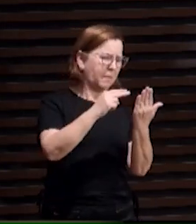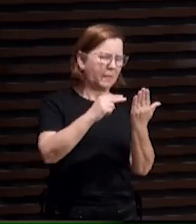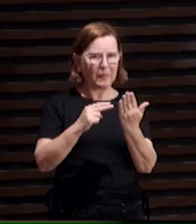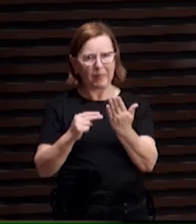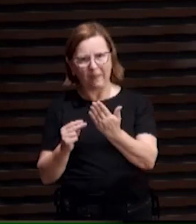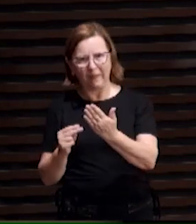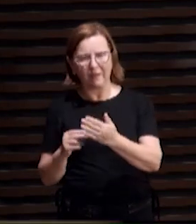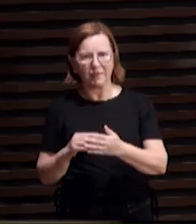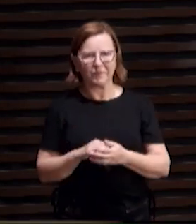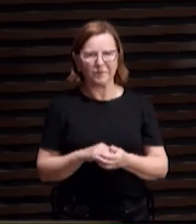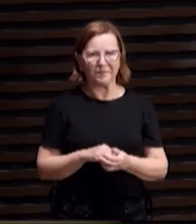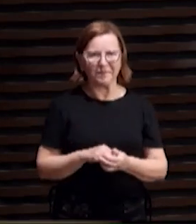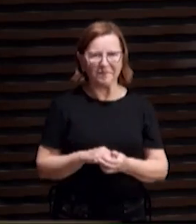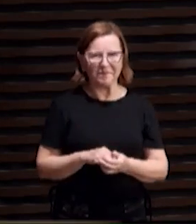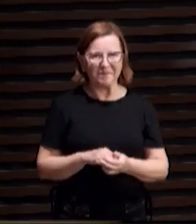enrolou num